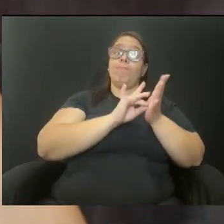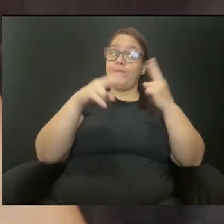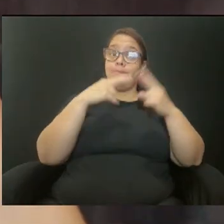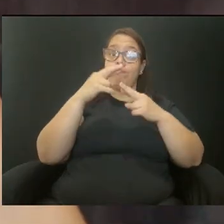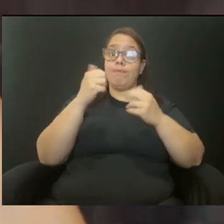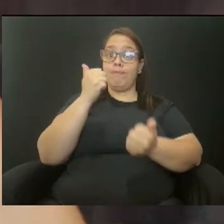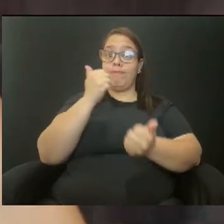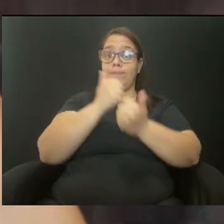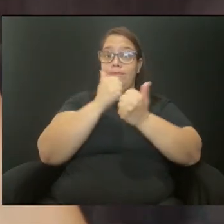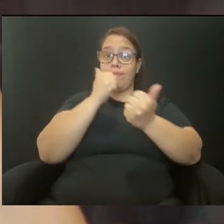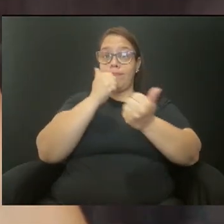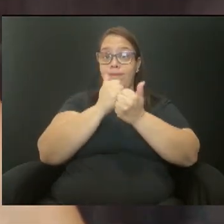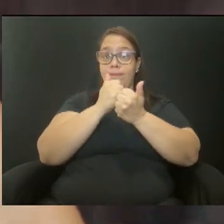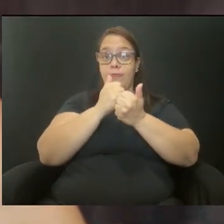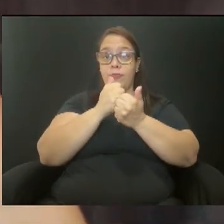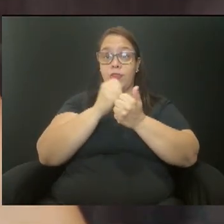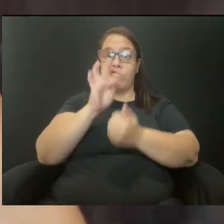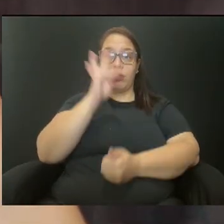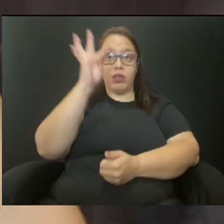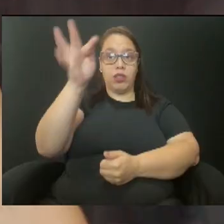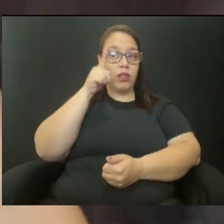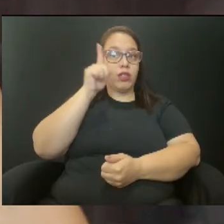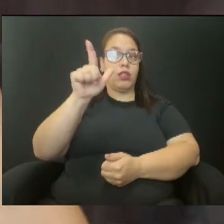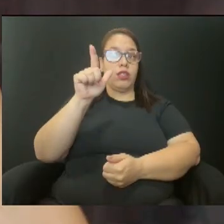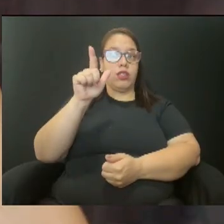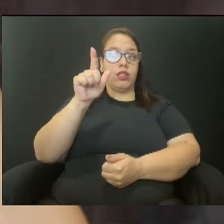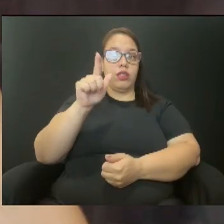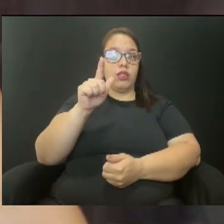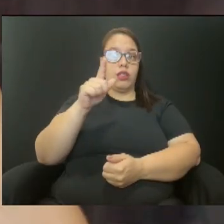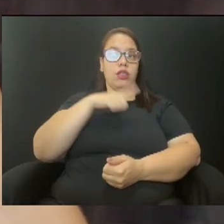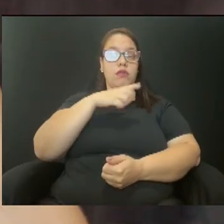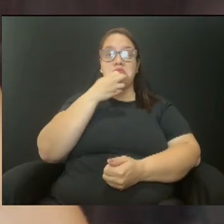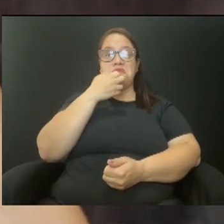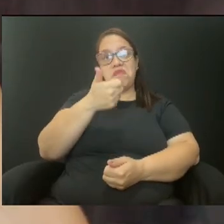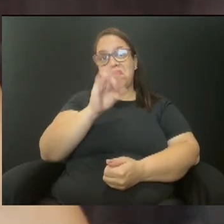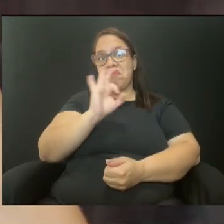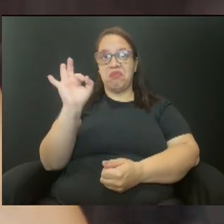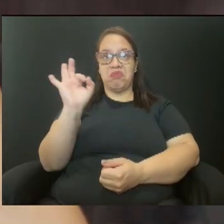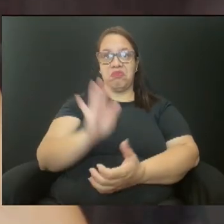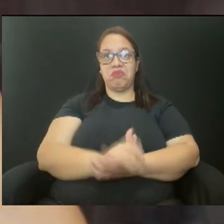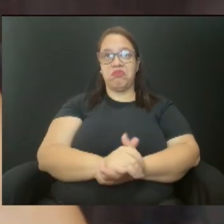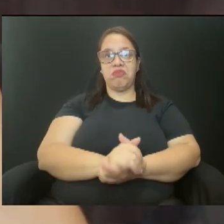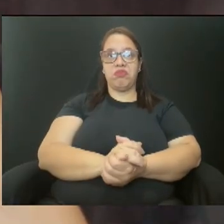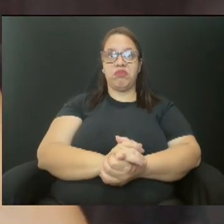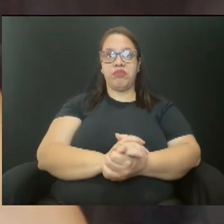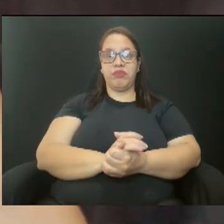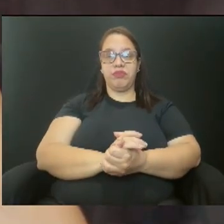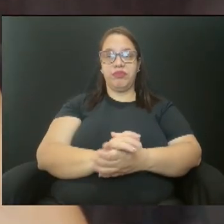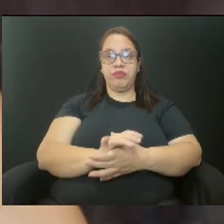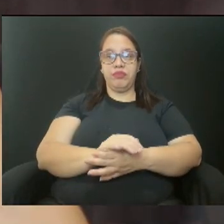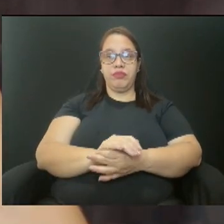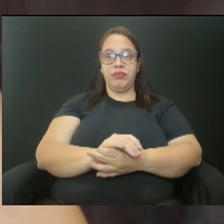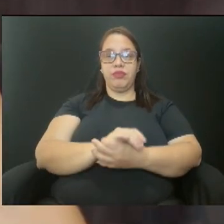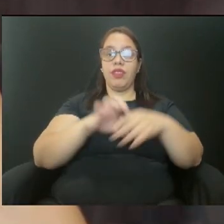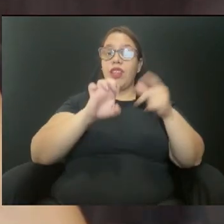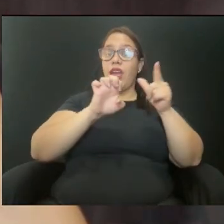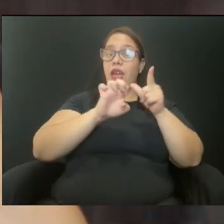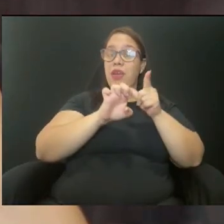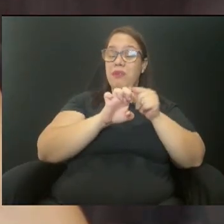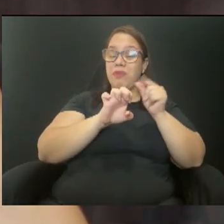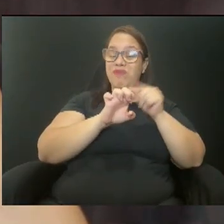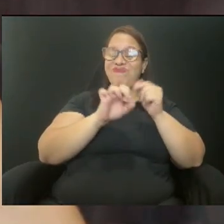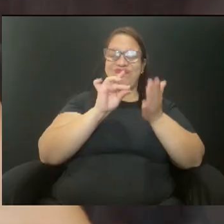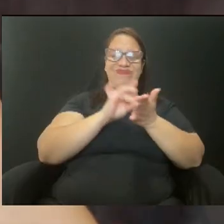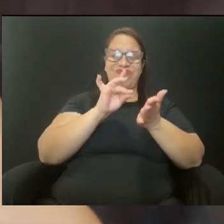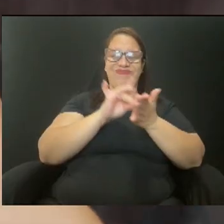lá na frente conseguir se beneficiar em si. E em relação a empreender, realmente é vendido